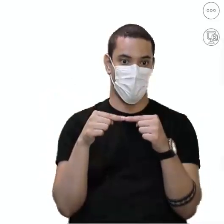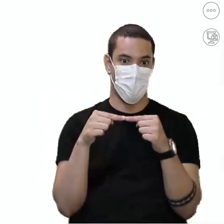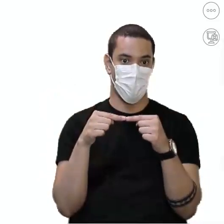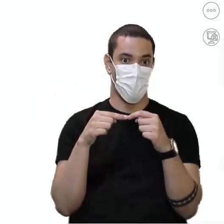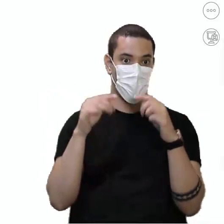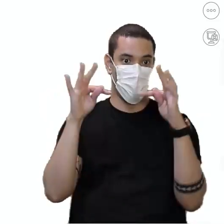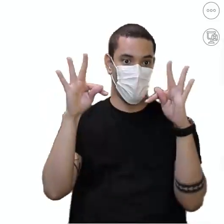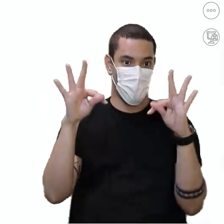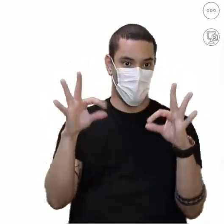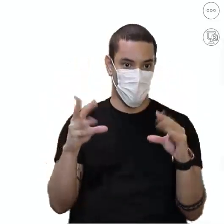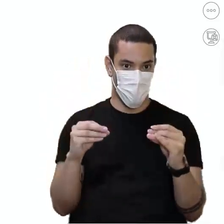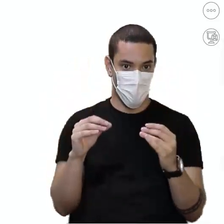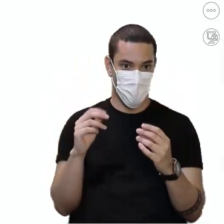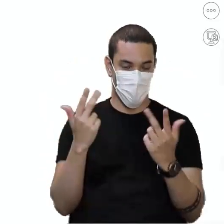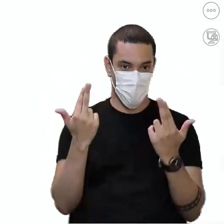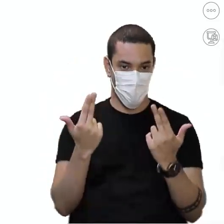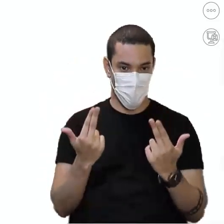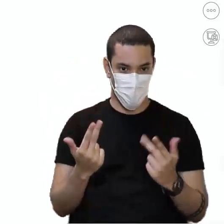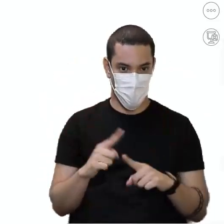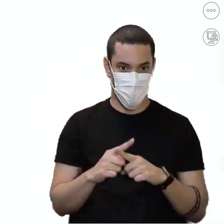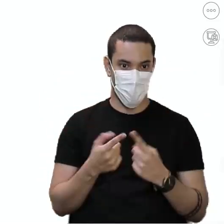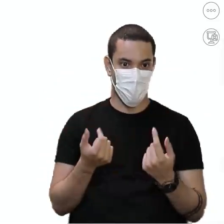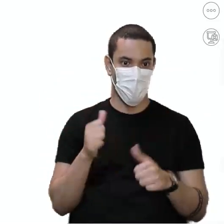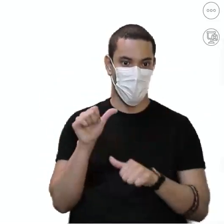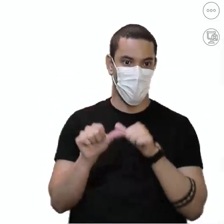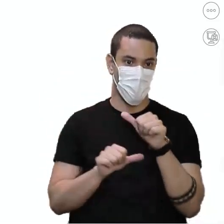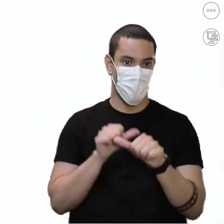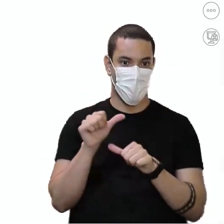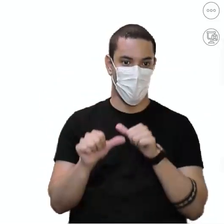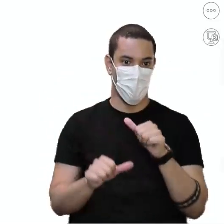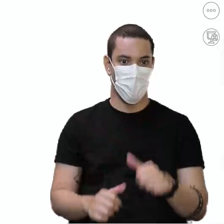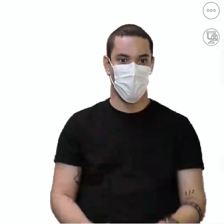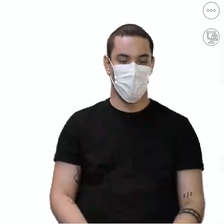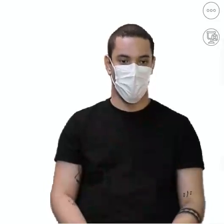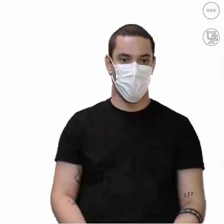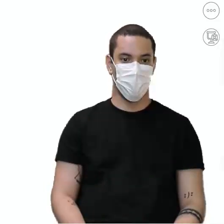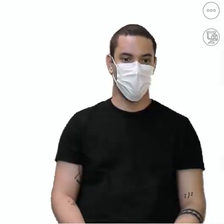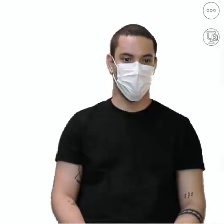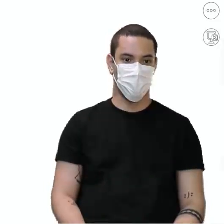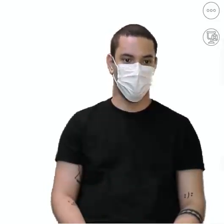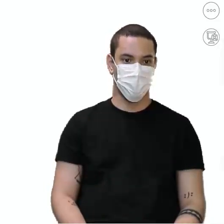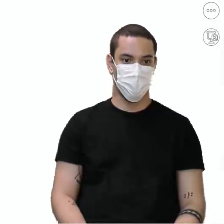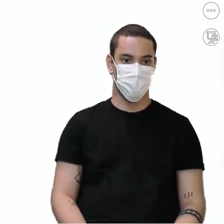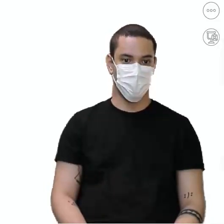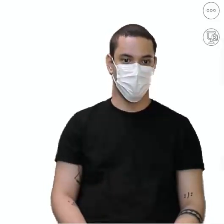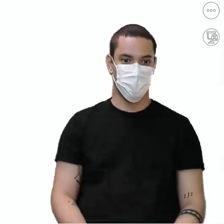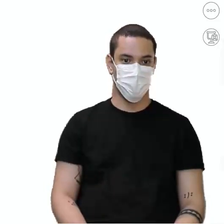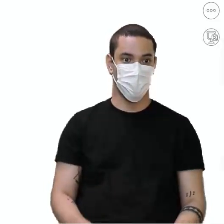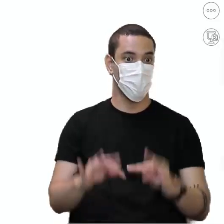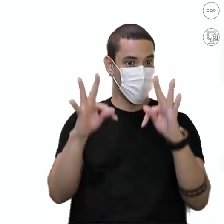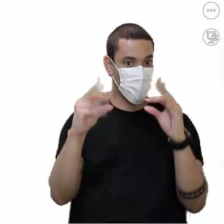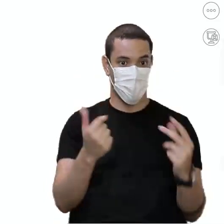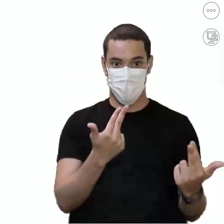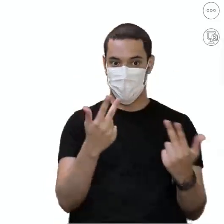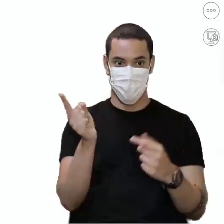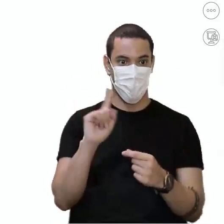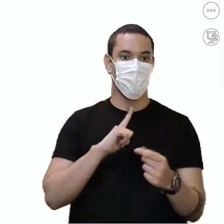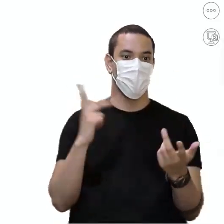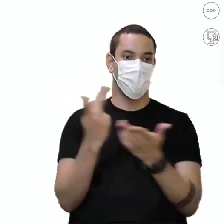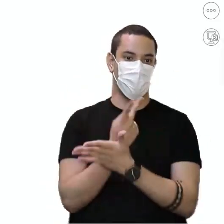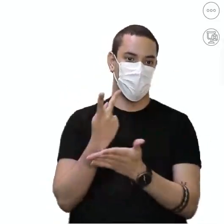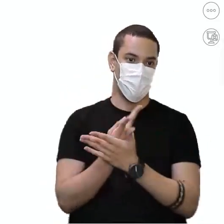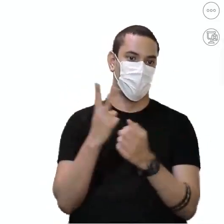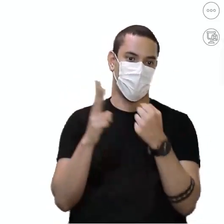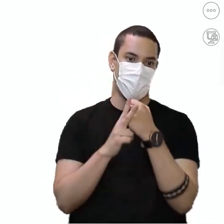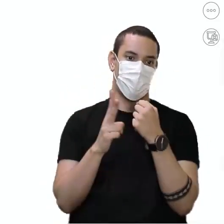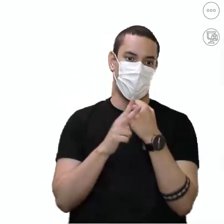Tudo está igual. O que vai mudar, certo? O que vai mudar, opa, tudo está igual não, ainda tem uns erros aqui